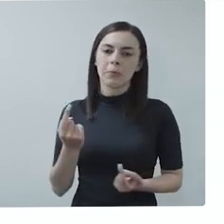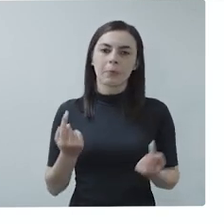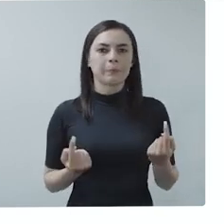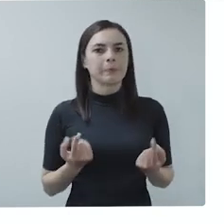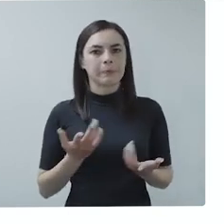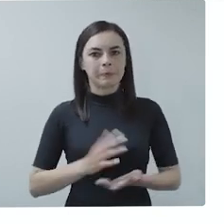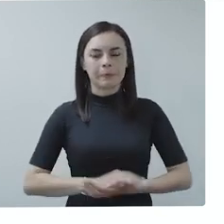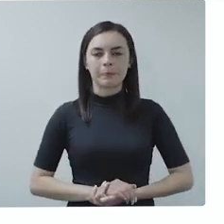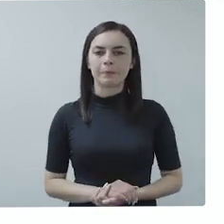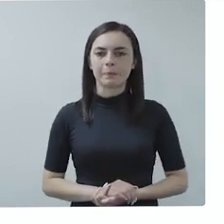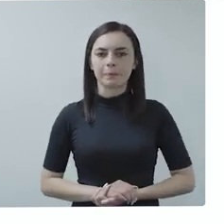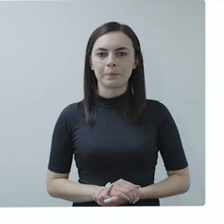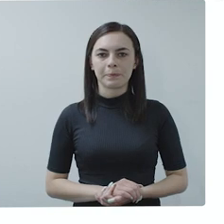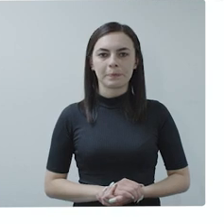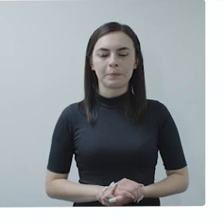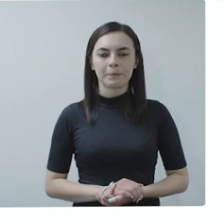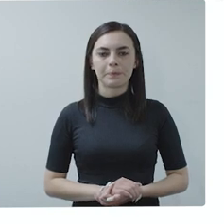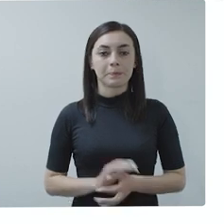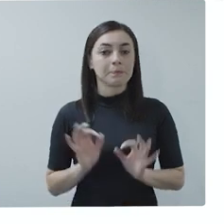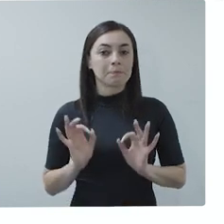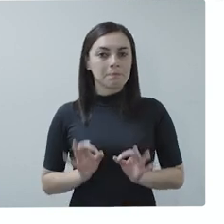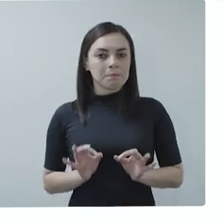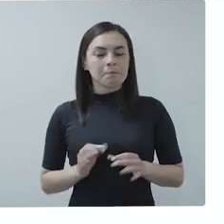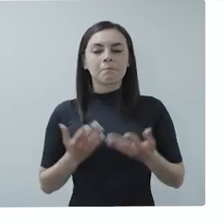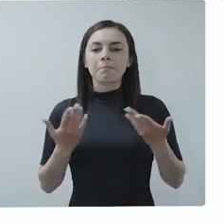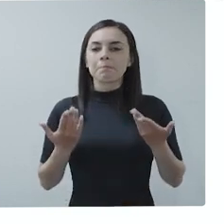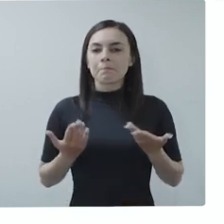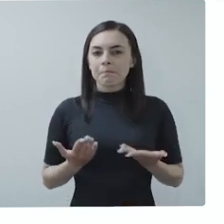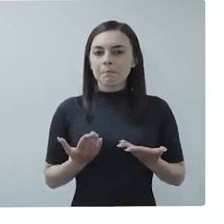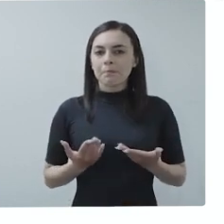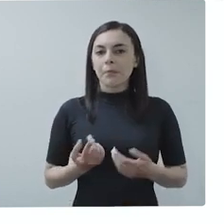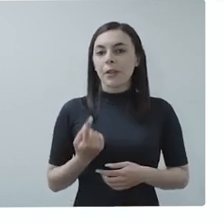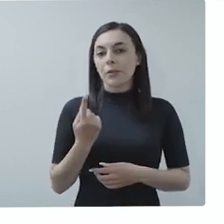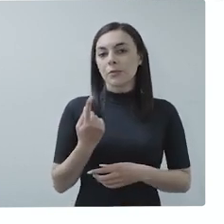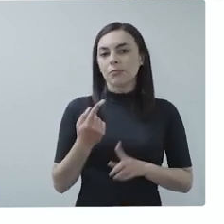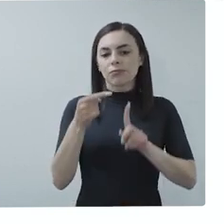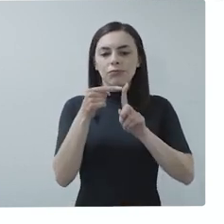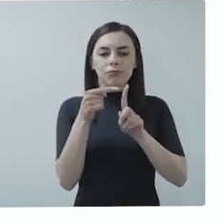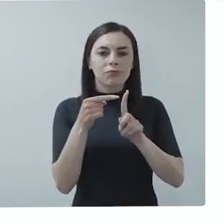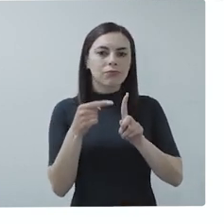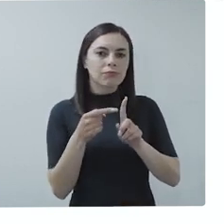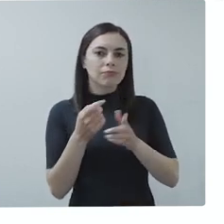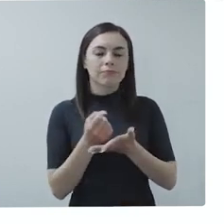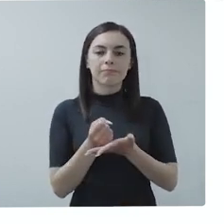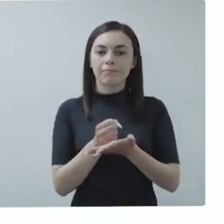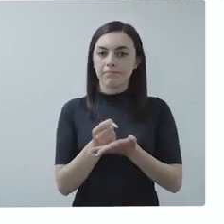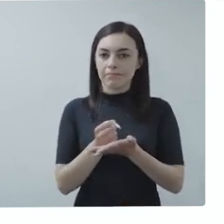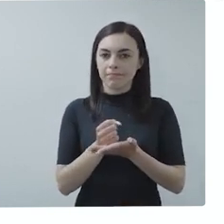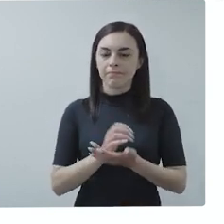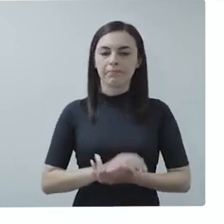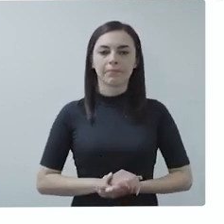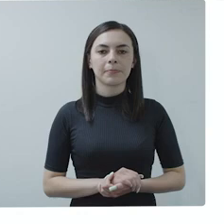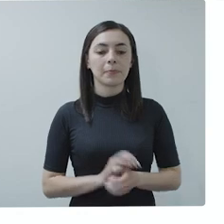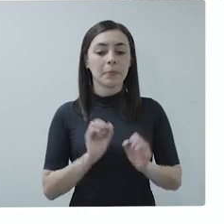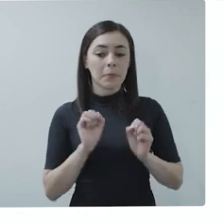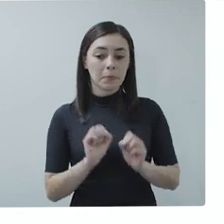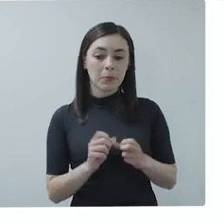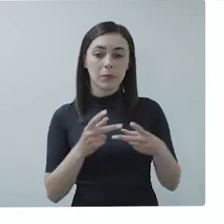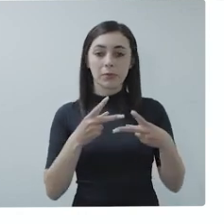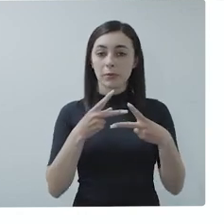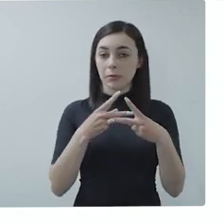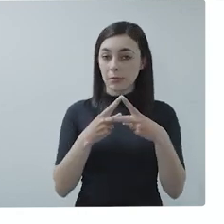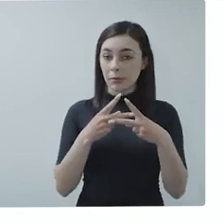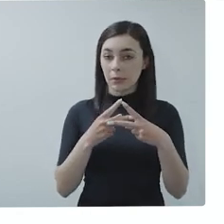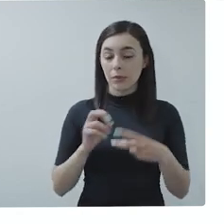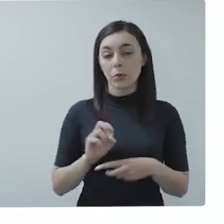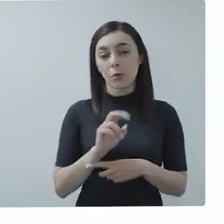a bolinha dele de volta, certo? Então, esse é um dos jeitos de jogar, que faz, pode ser triângulo,